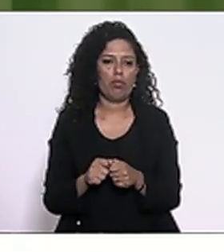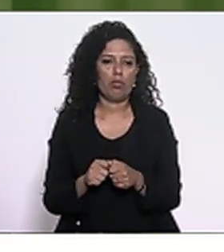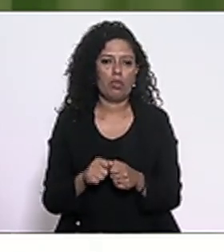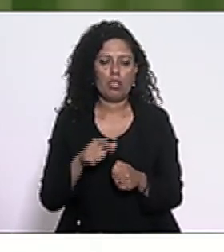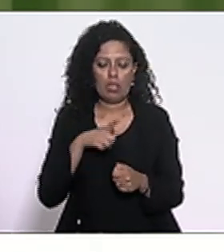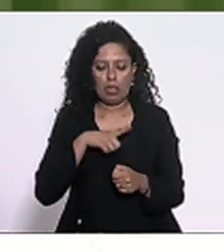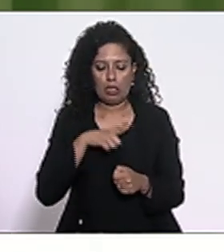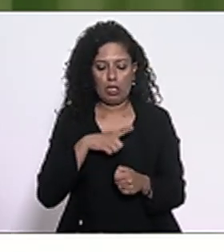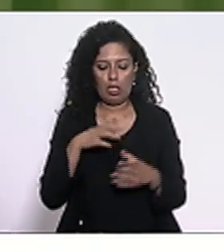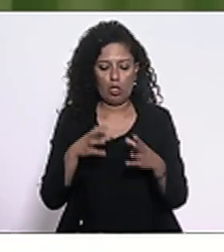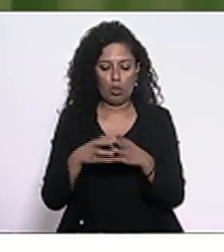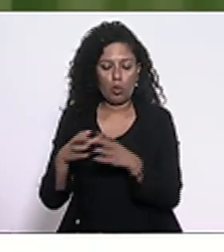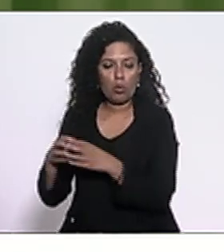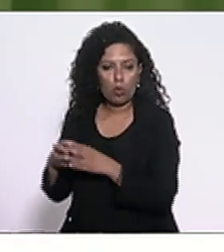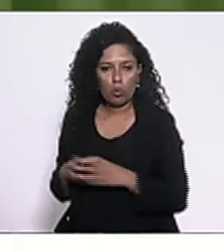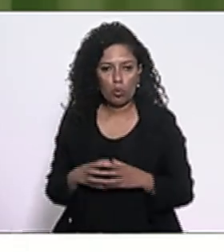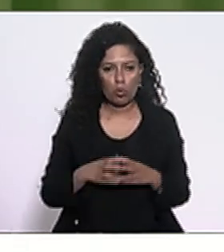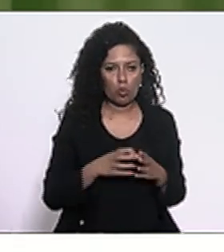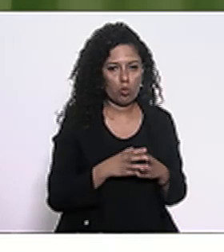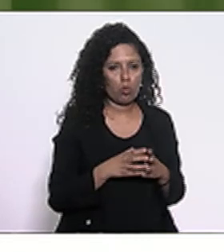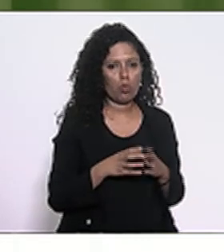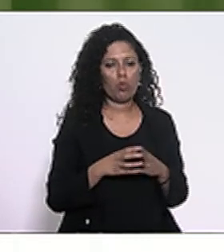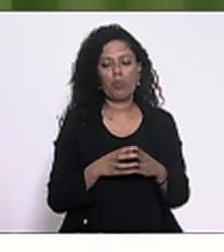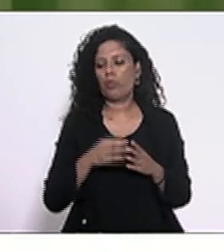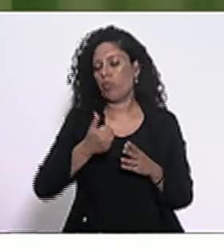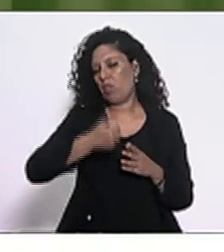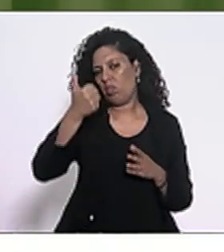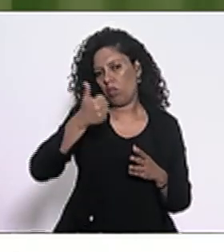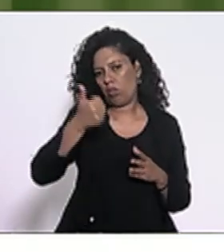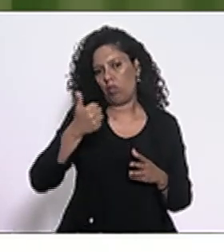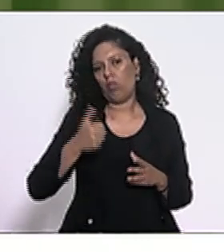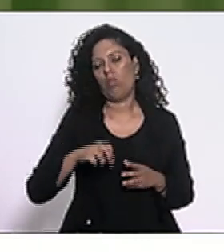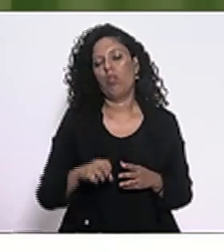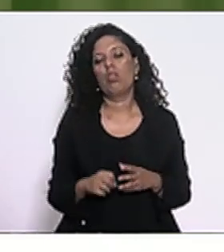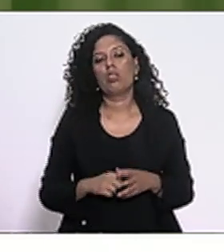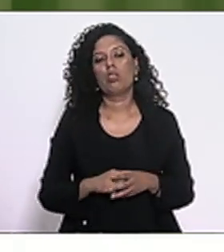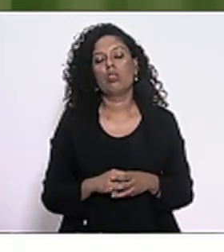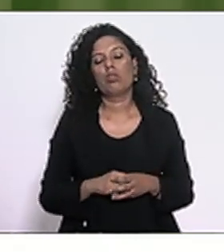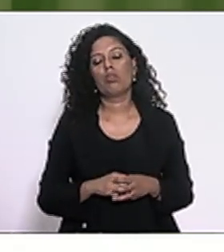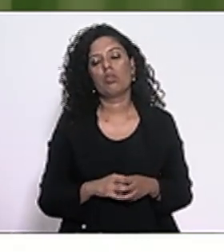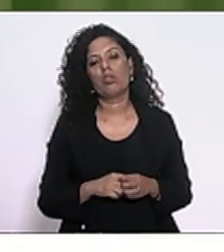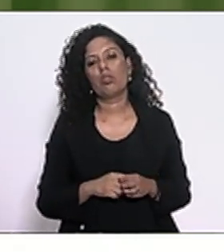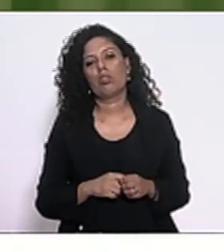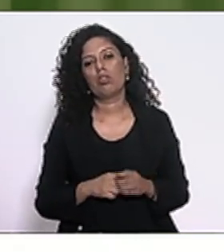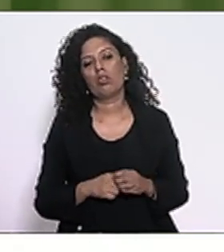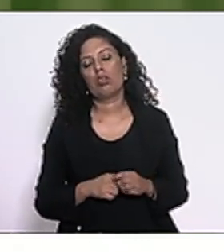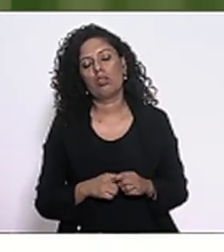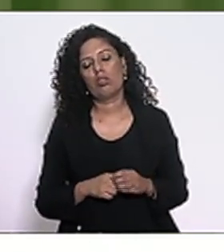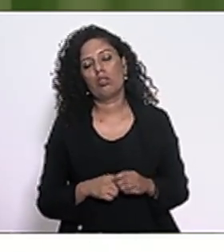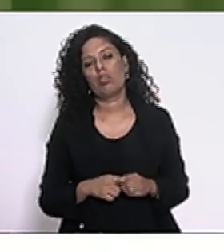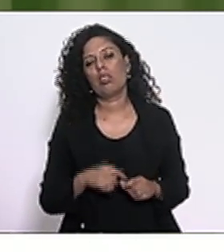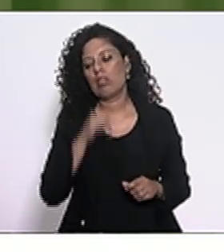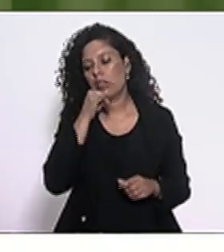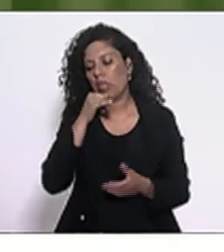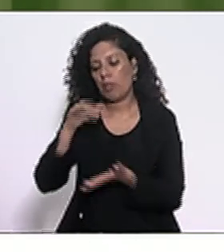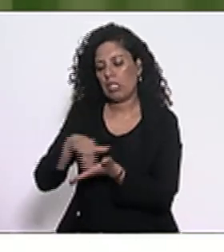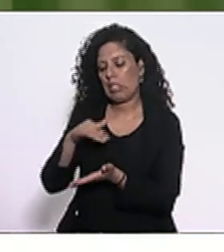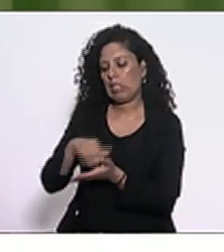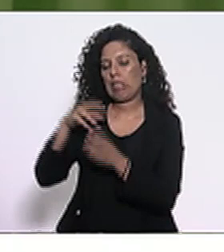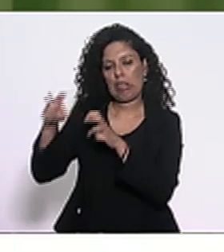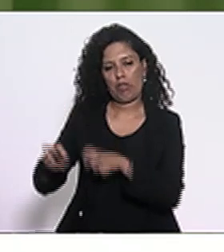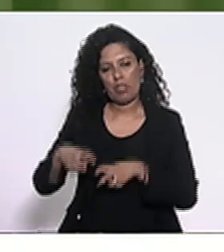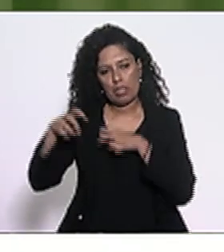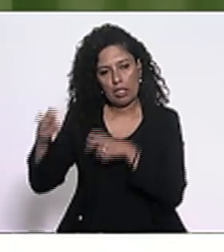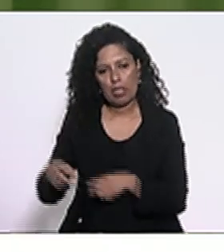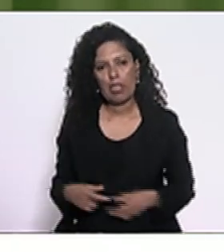alguns órgãos com maturidade um pouco melhor ou até satisfatória, como, por exemplo, Fazenda, o próprio